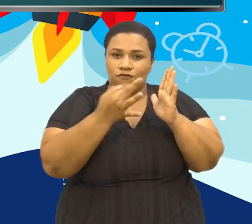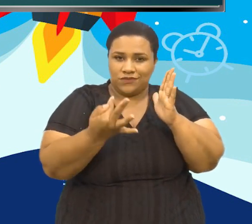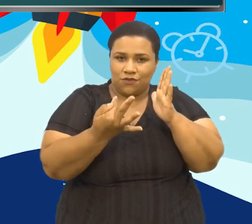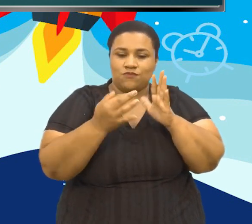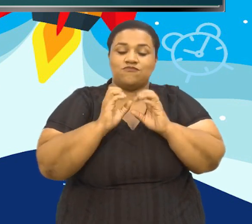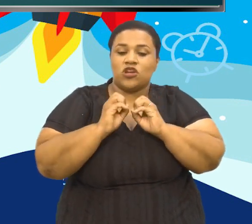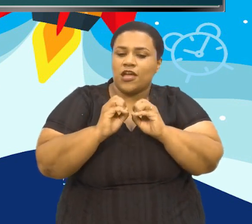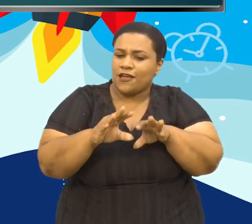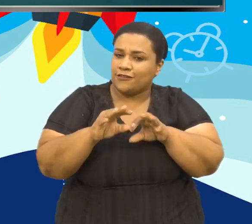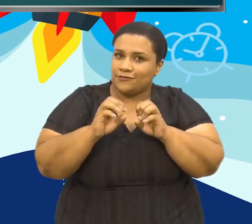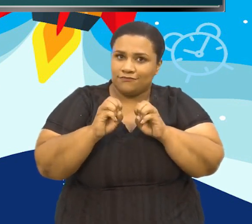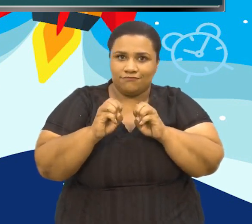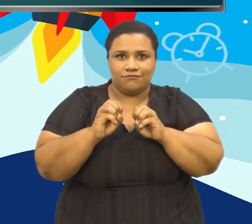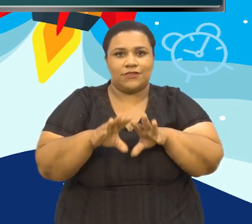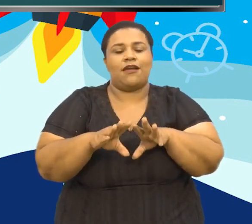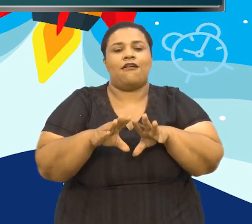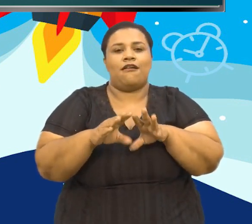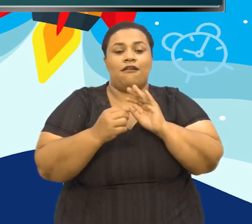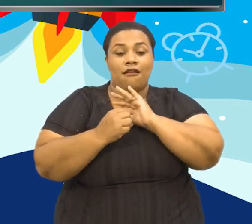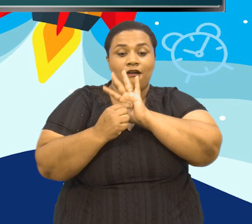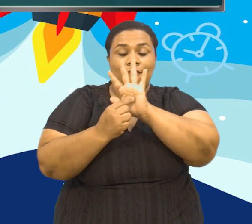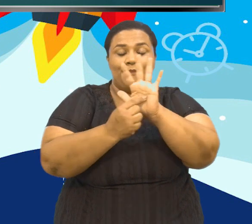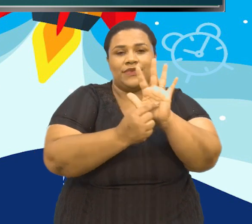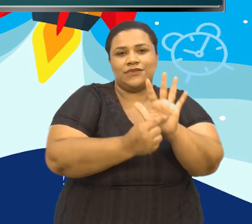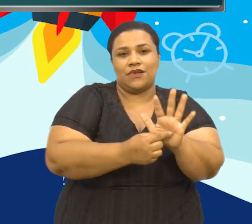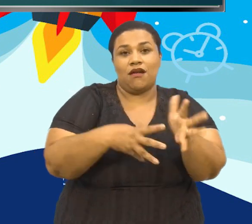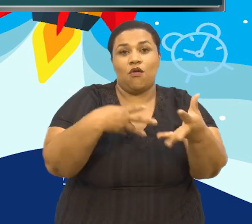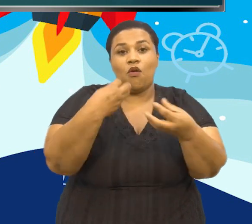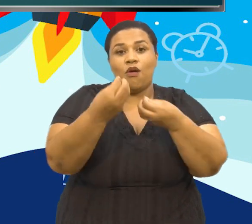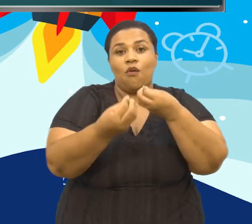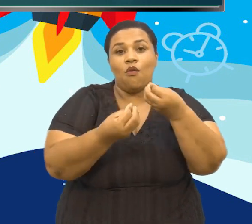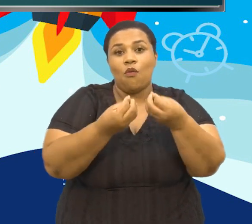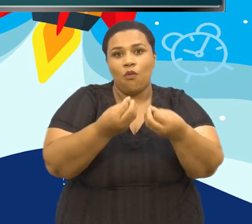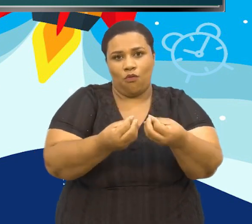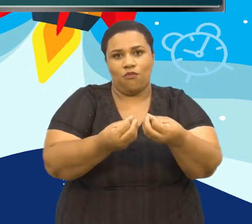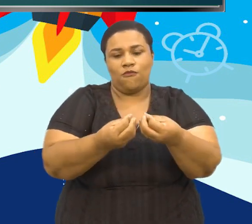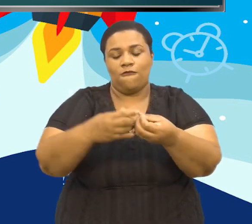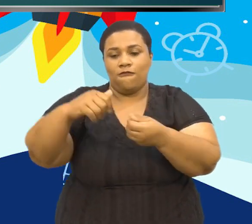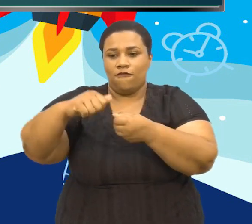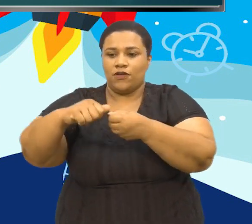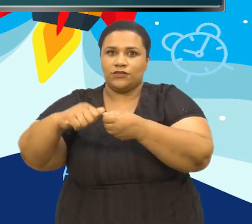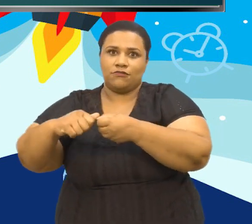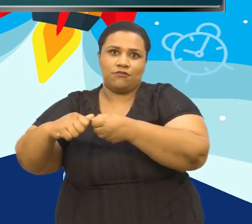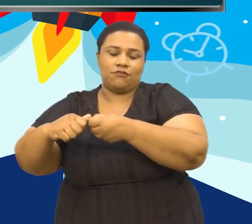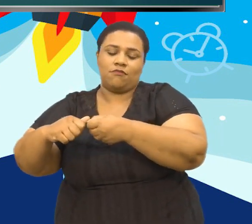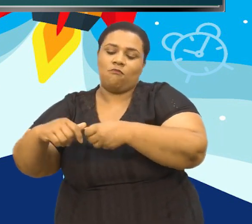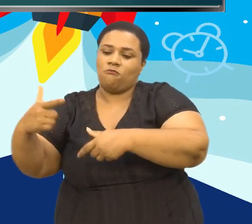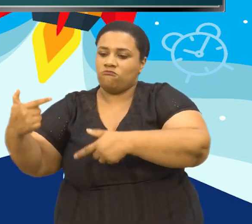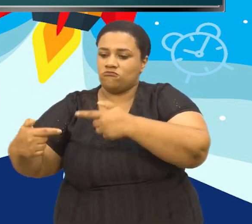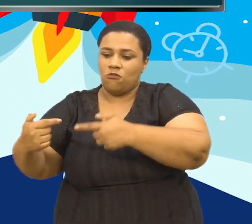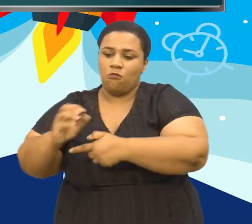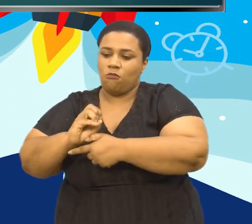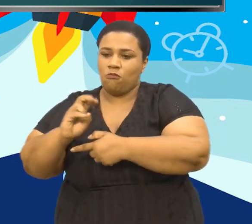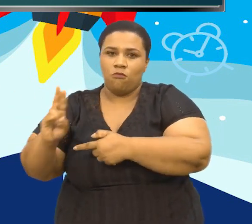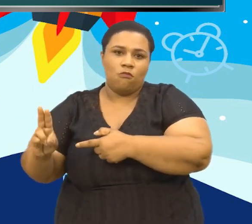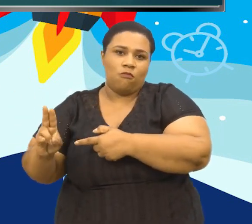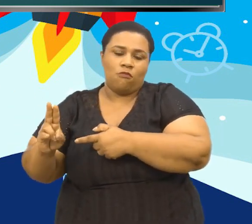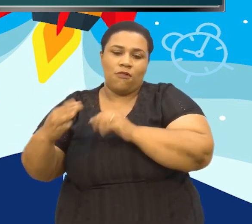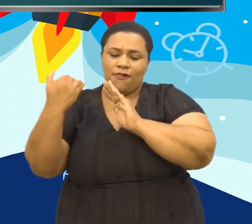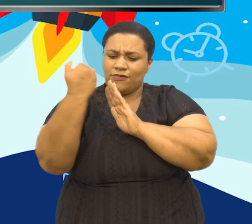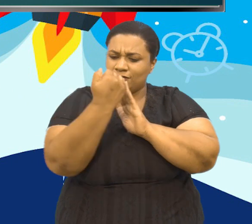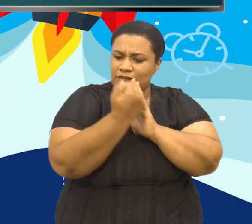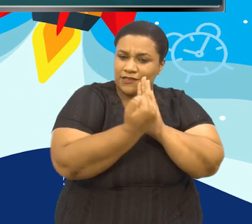é instruir, ensinar, mostrar como algo deve ser feito. Descrevem